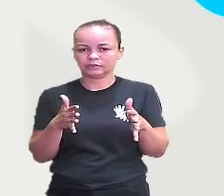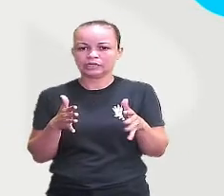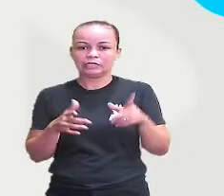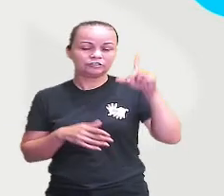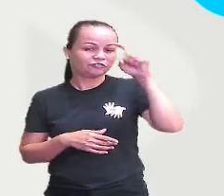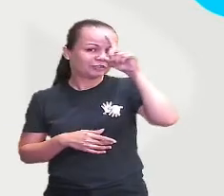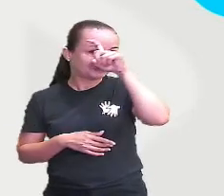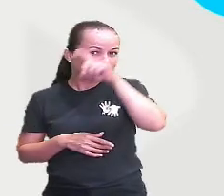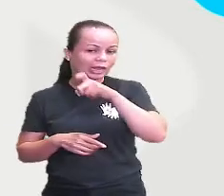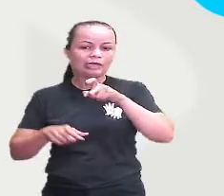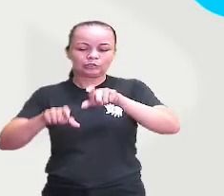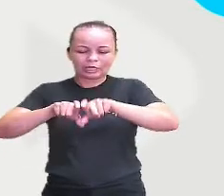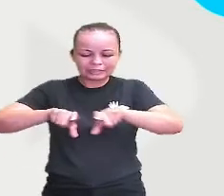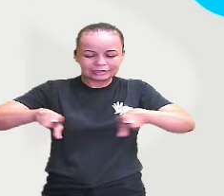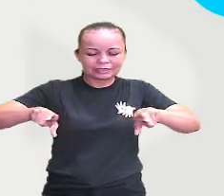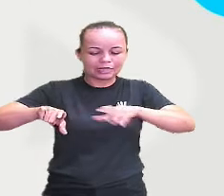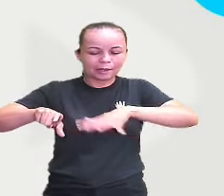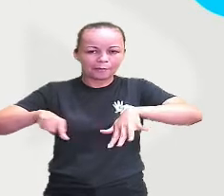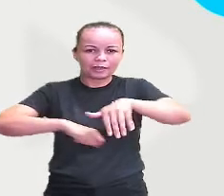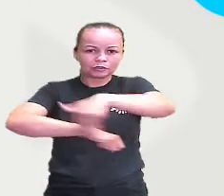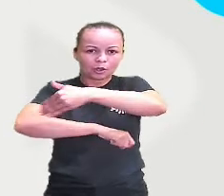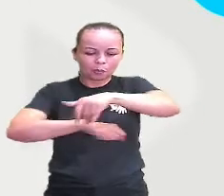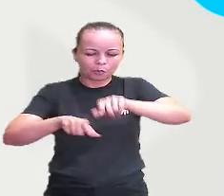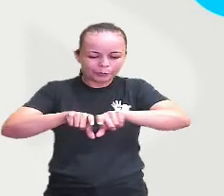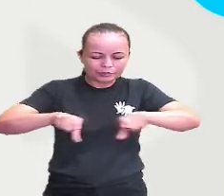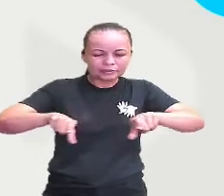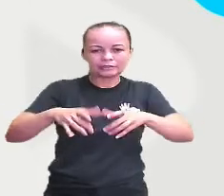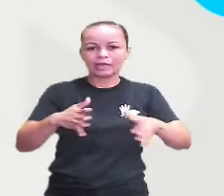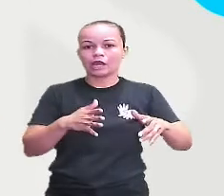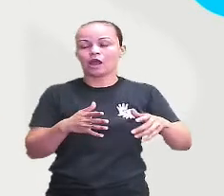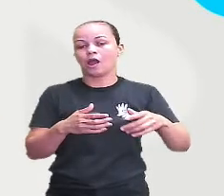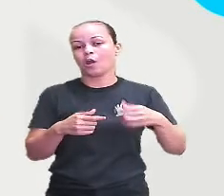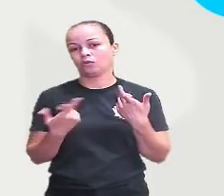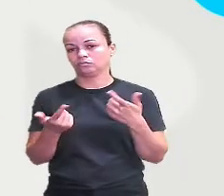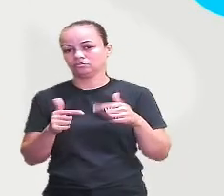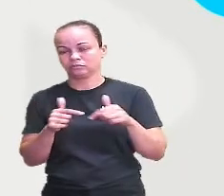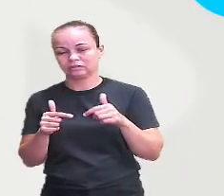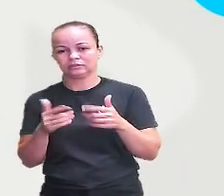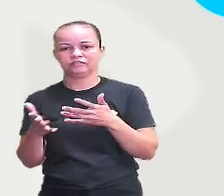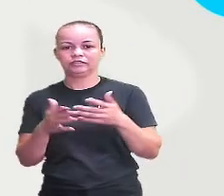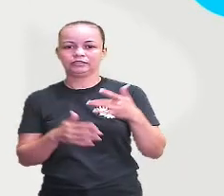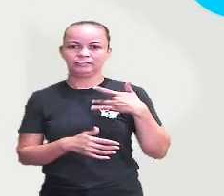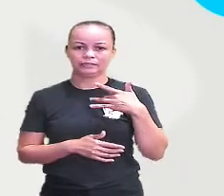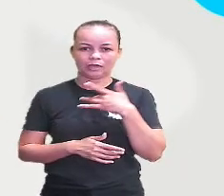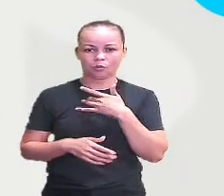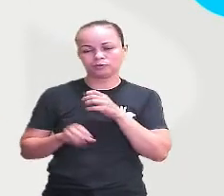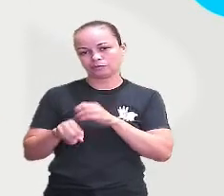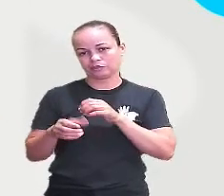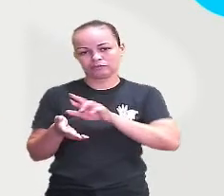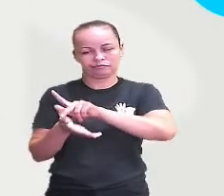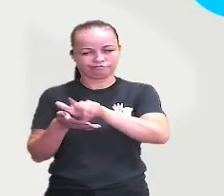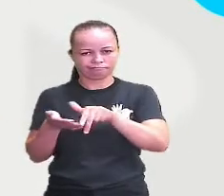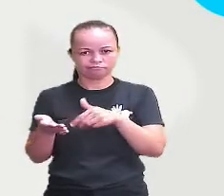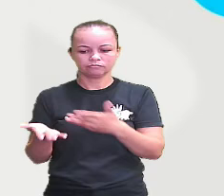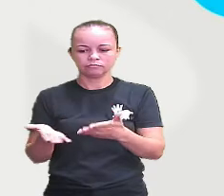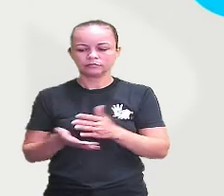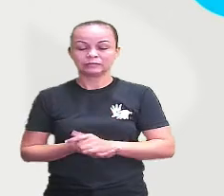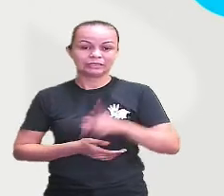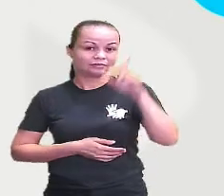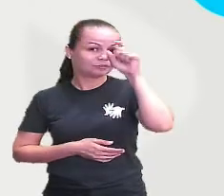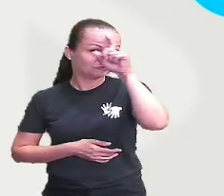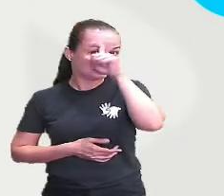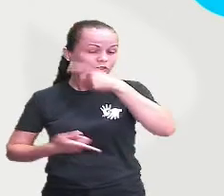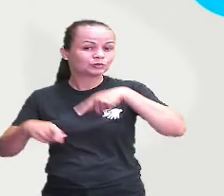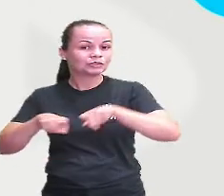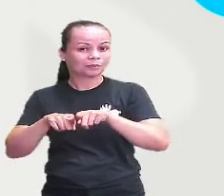acesso ao saneamento básico, aos serviços de saúde, educacional, etc. Como também que é muito difícil